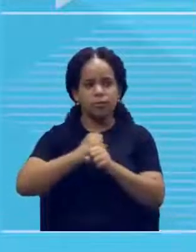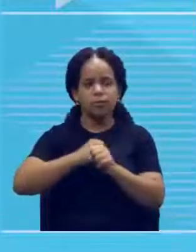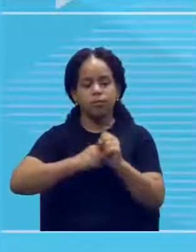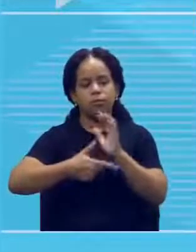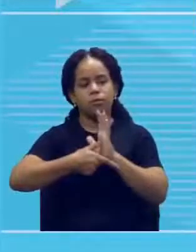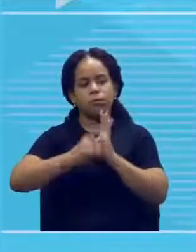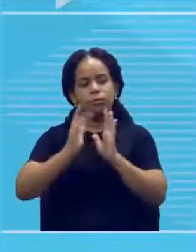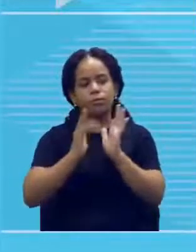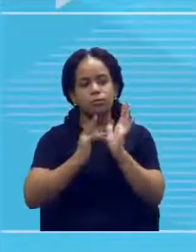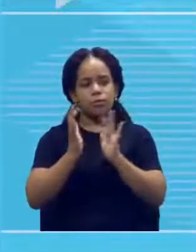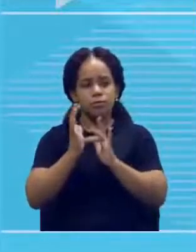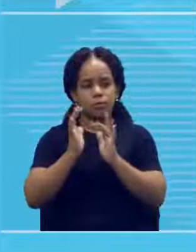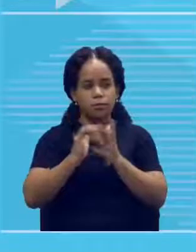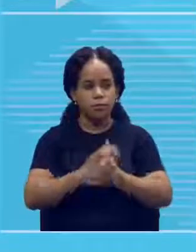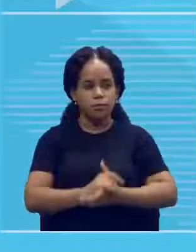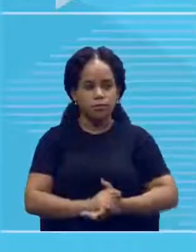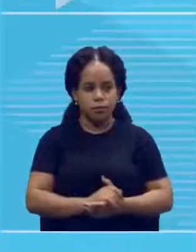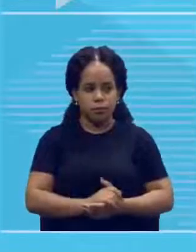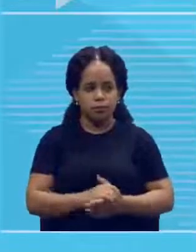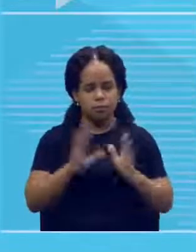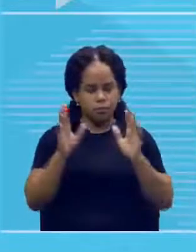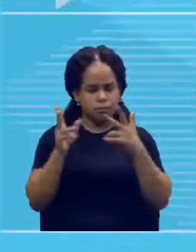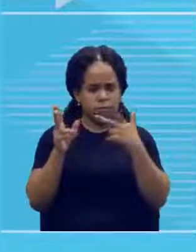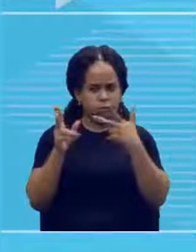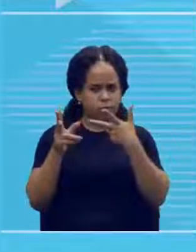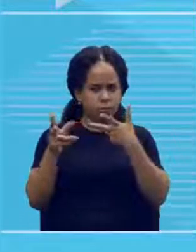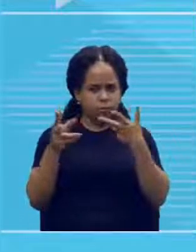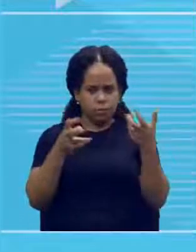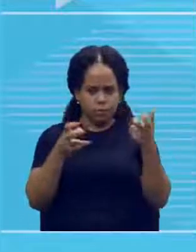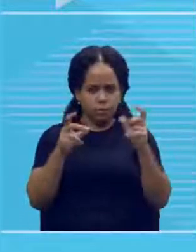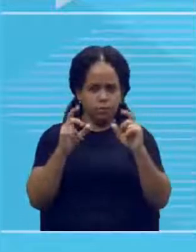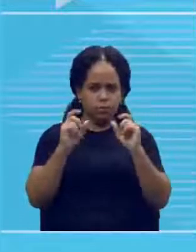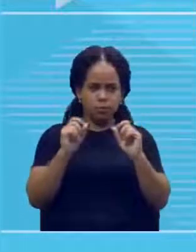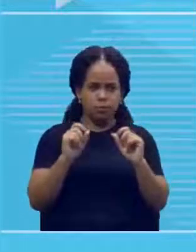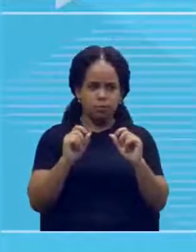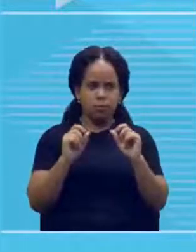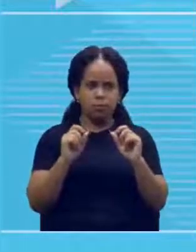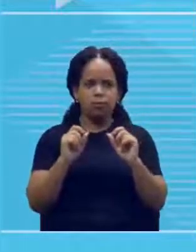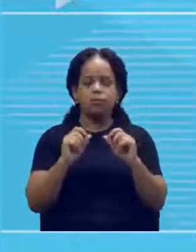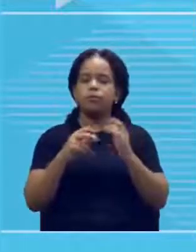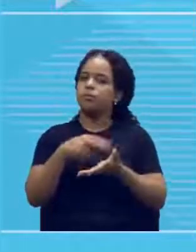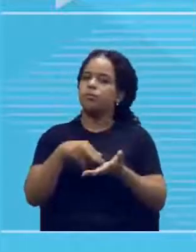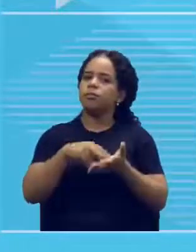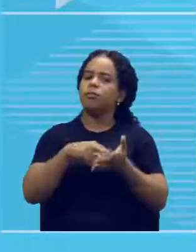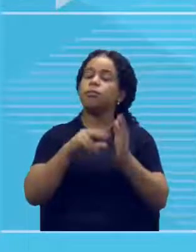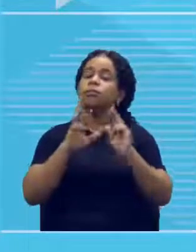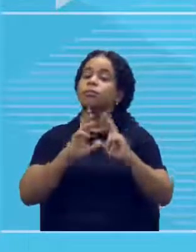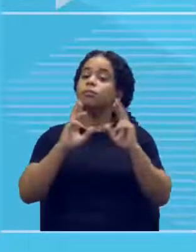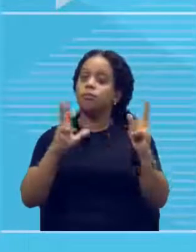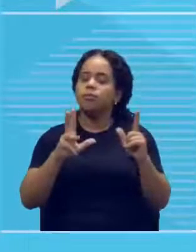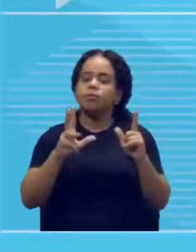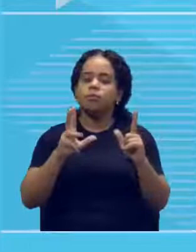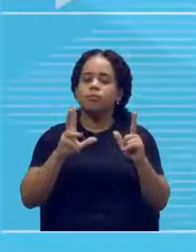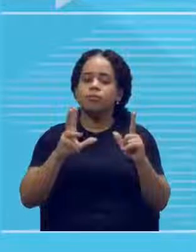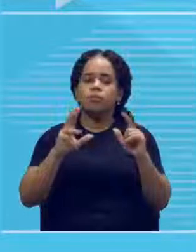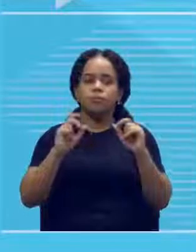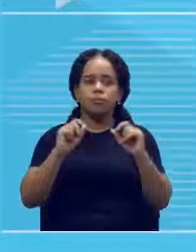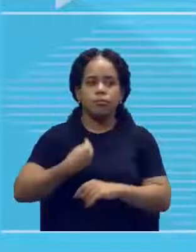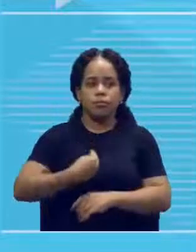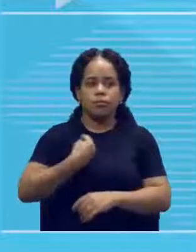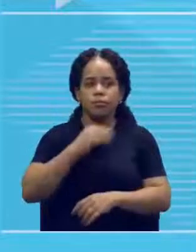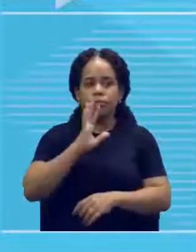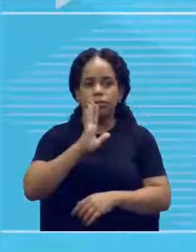já percebia que a dança, ela fazia uma grande diferença para a vida, né,